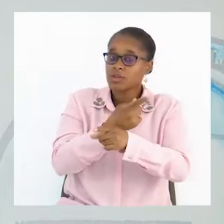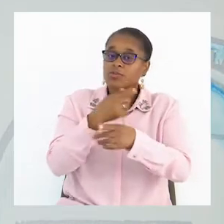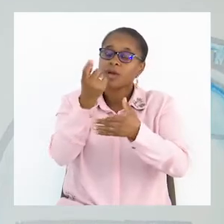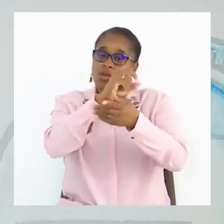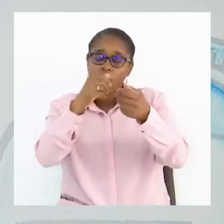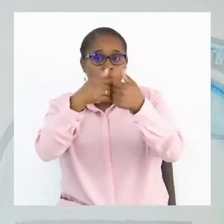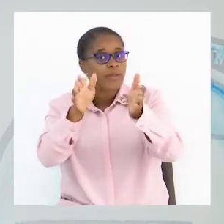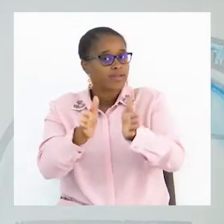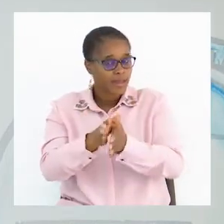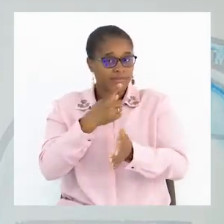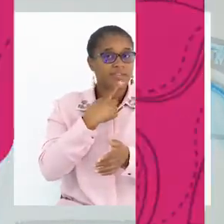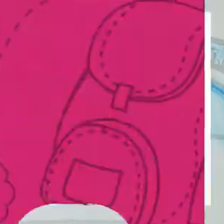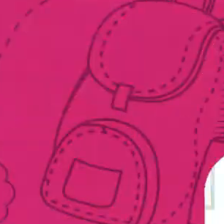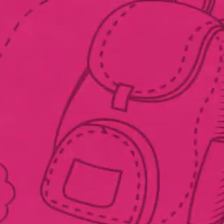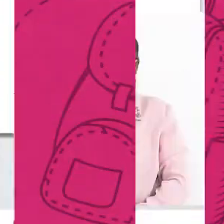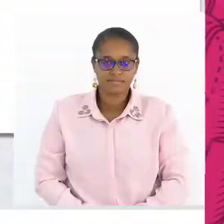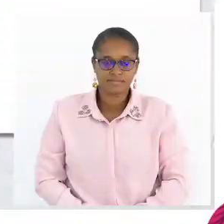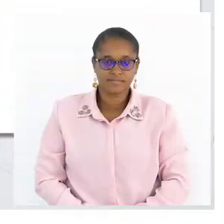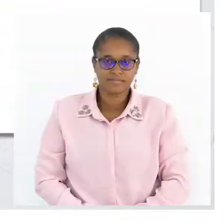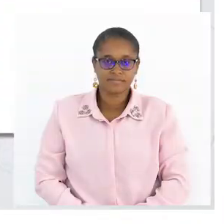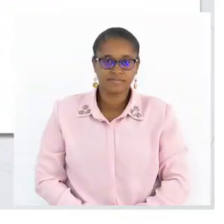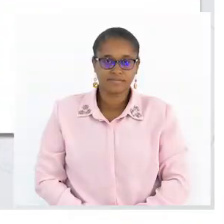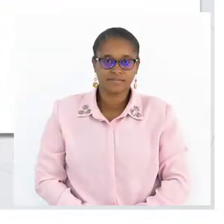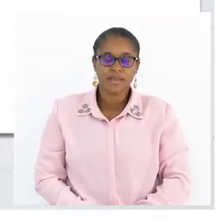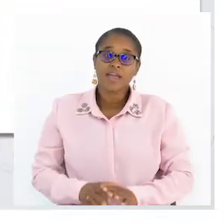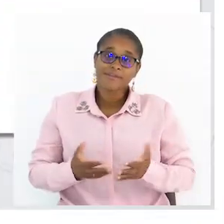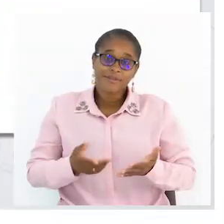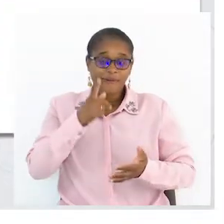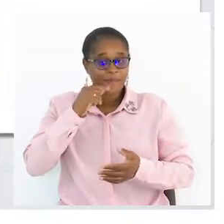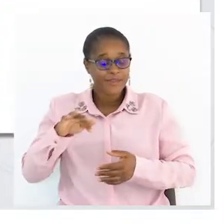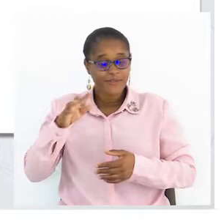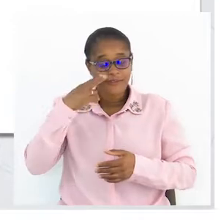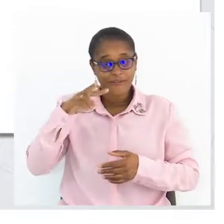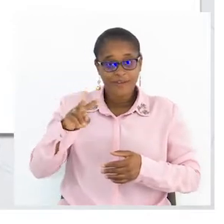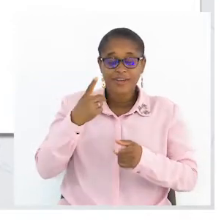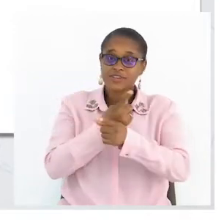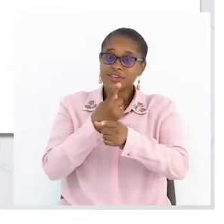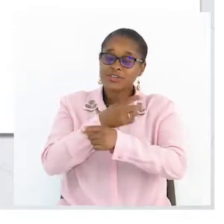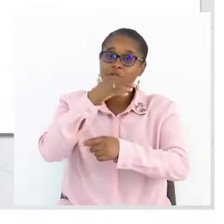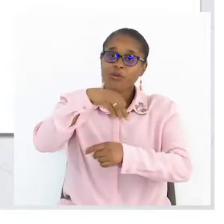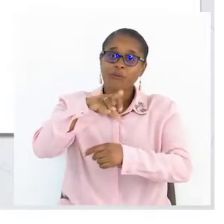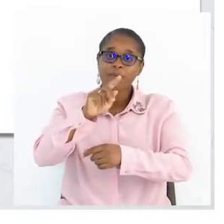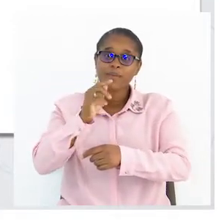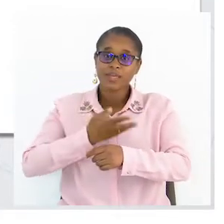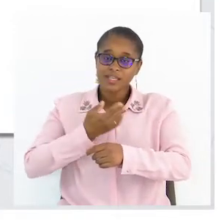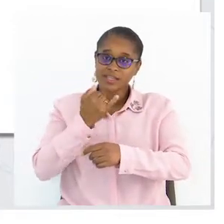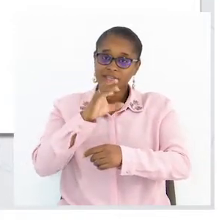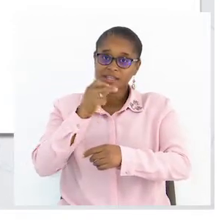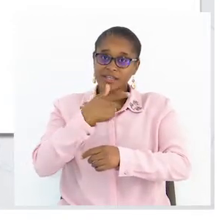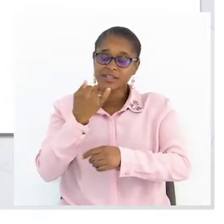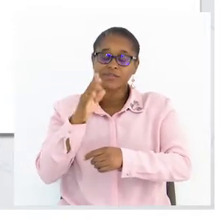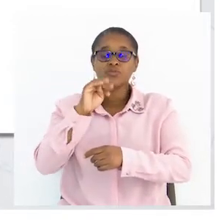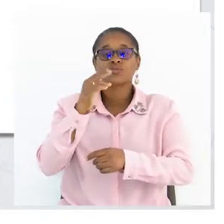certo? Continuando. Então, meninos, vamos ver as características do predicativo do sujeito. Quais são essas